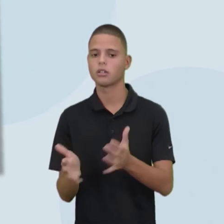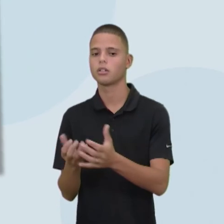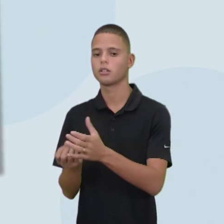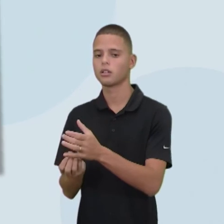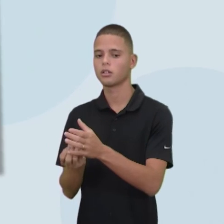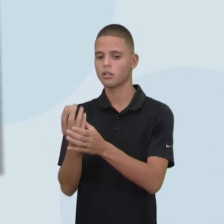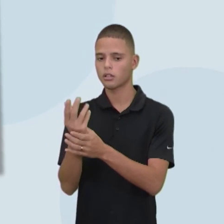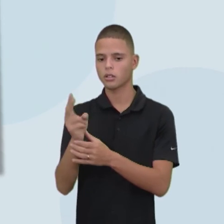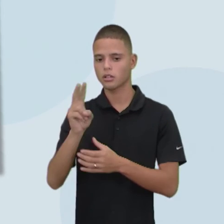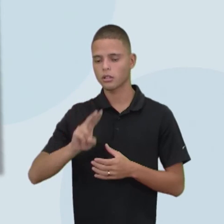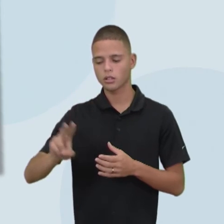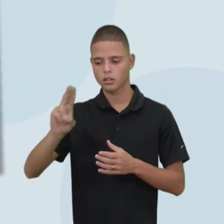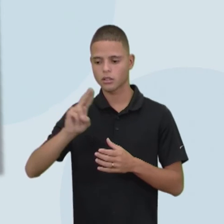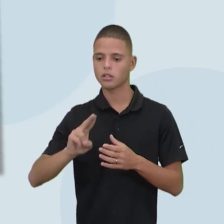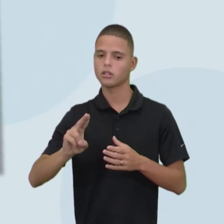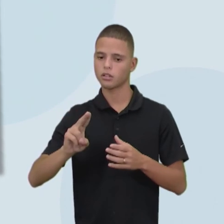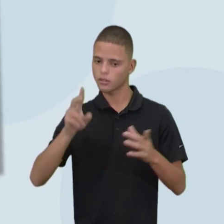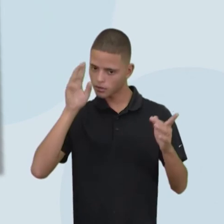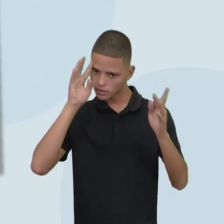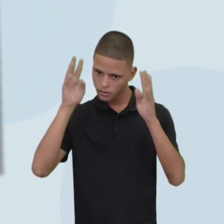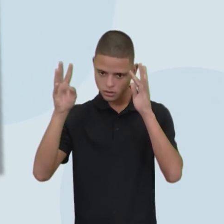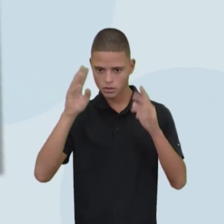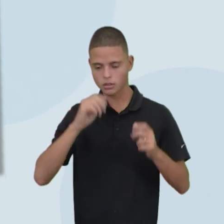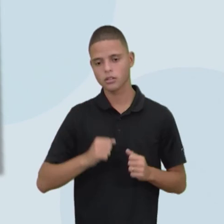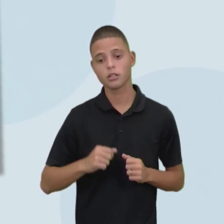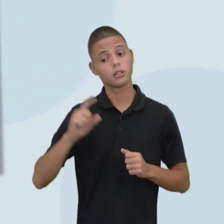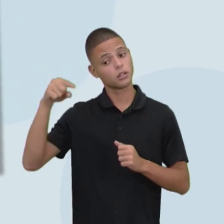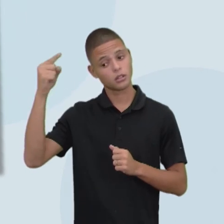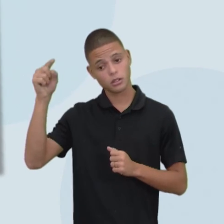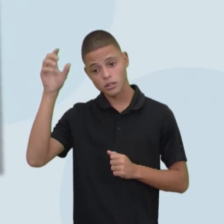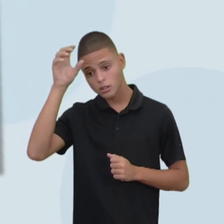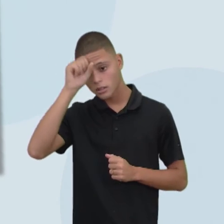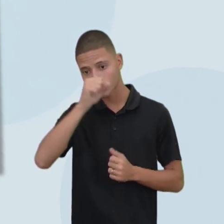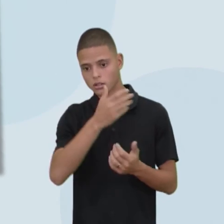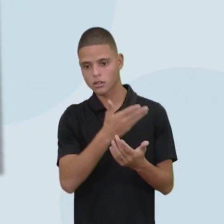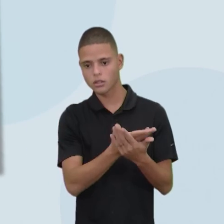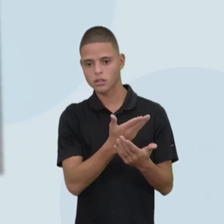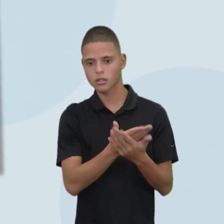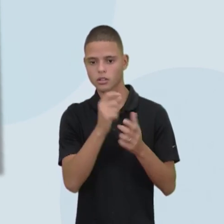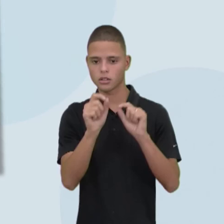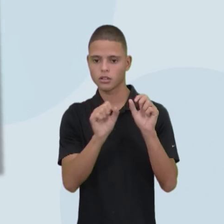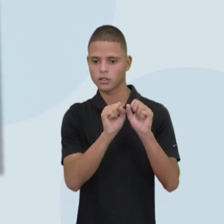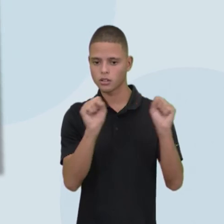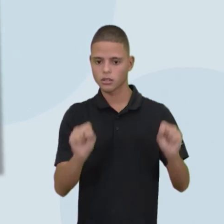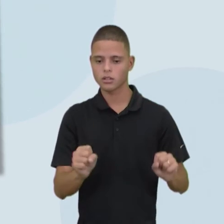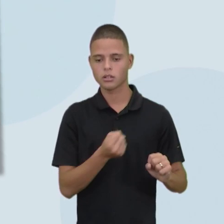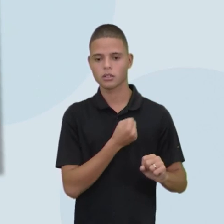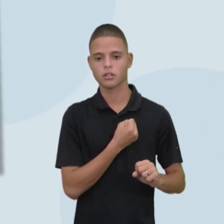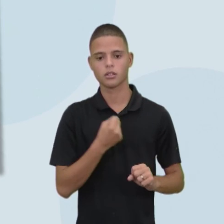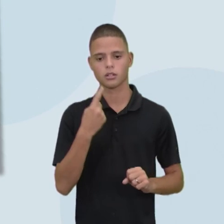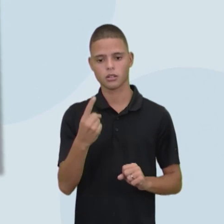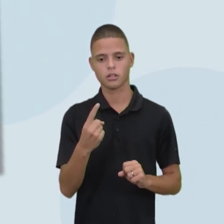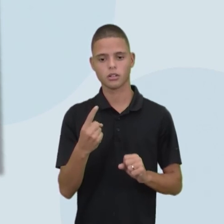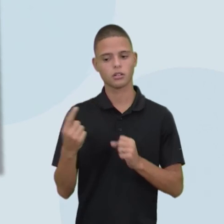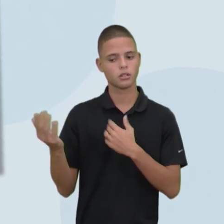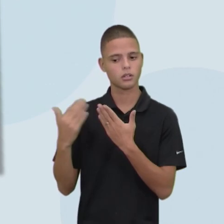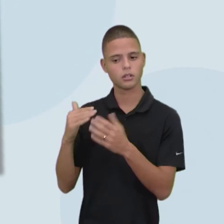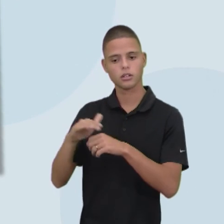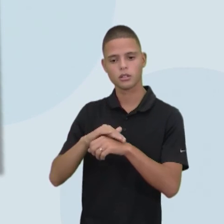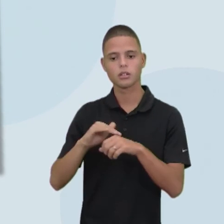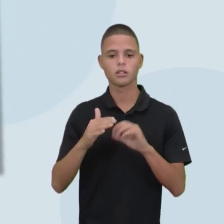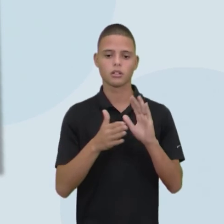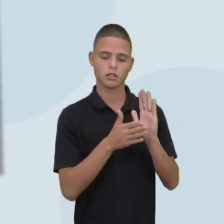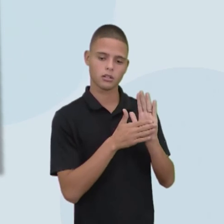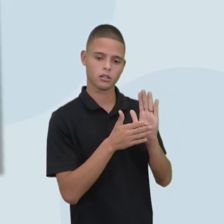meio de sua relevância. E na próxima aula nós temos a sistematização, diálogo propondo uma reflexão sobre as formas